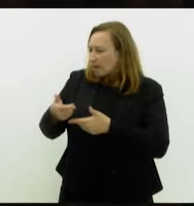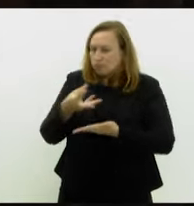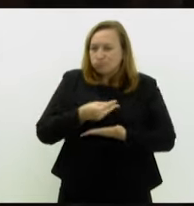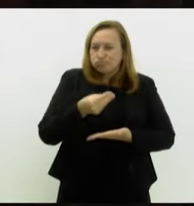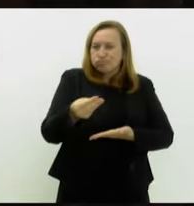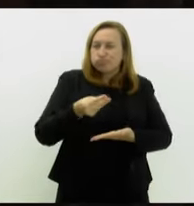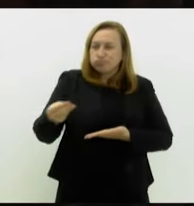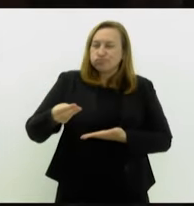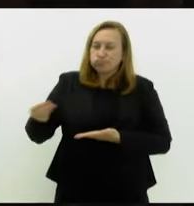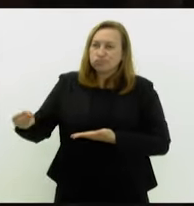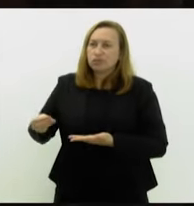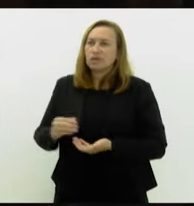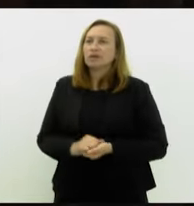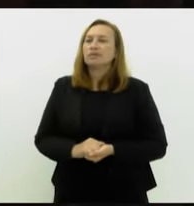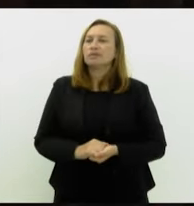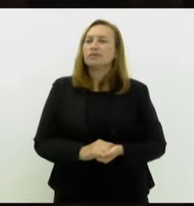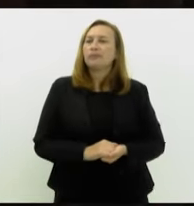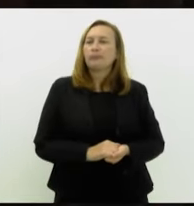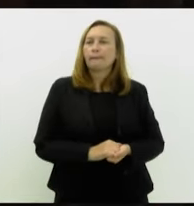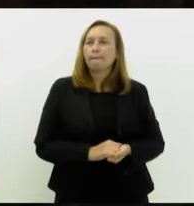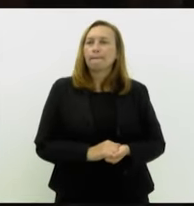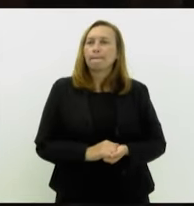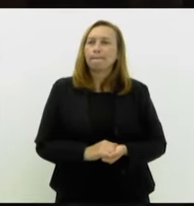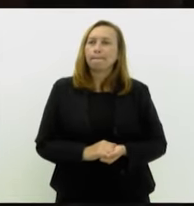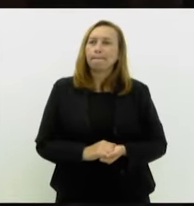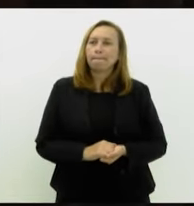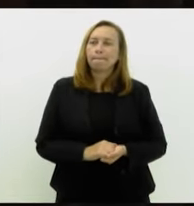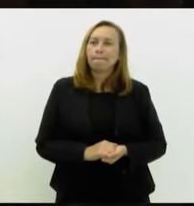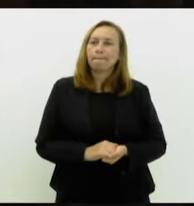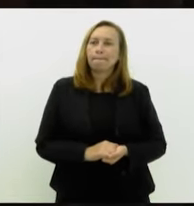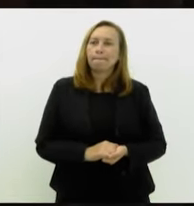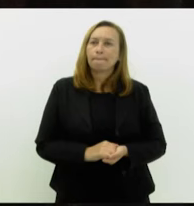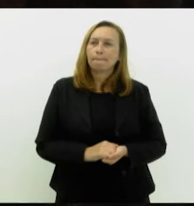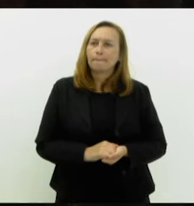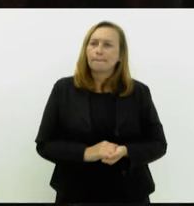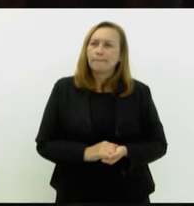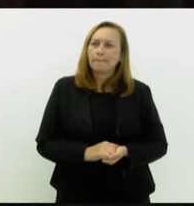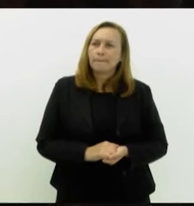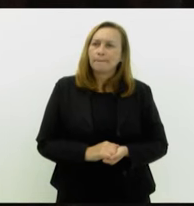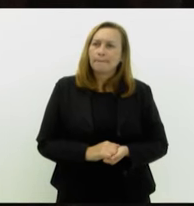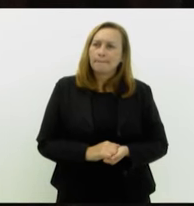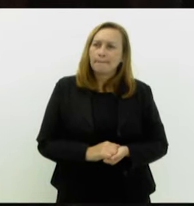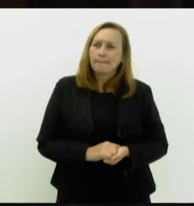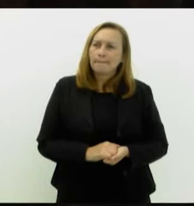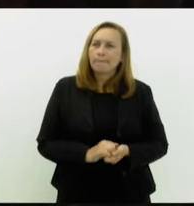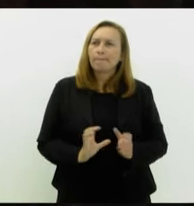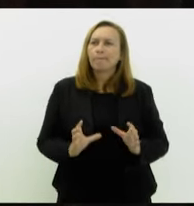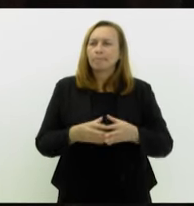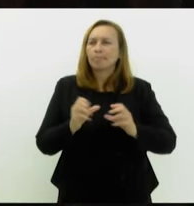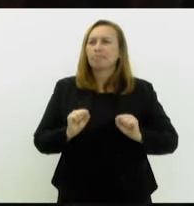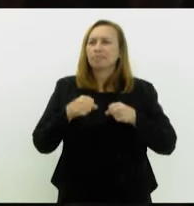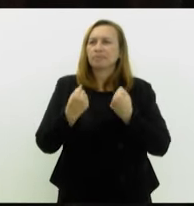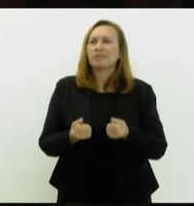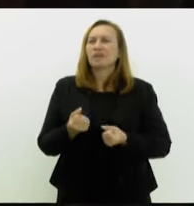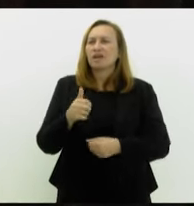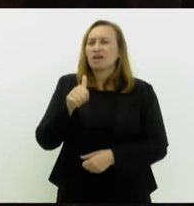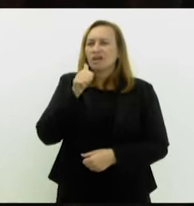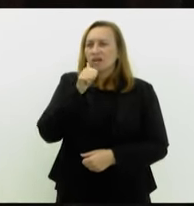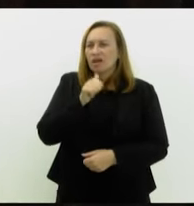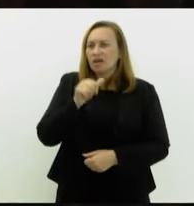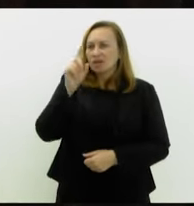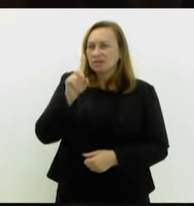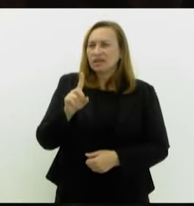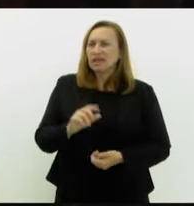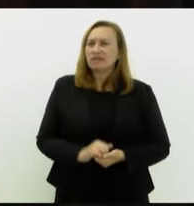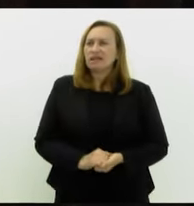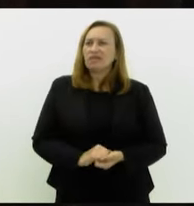Voss vossas excelências o violentómetro não se cale que é um trabalho feito pela comissão de defesa dos direitos da mulher justamente